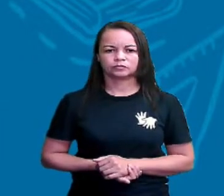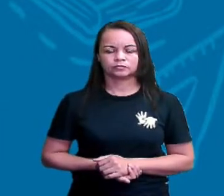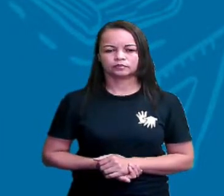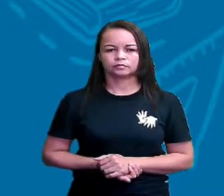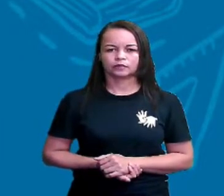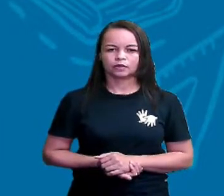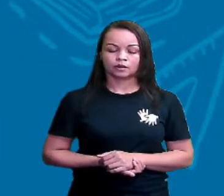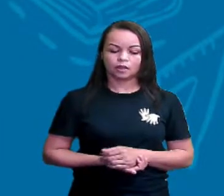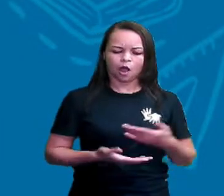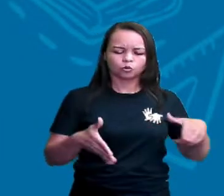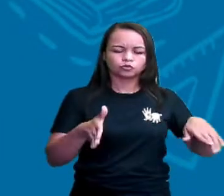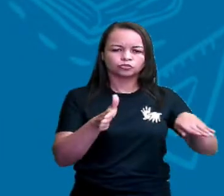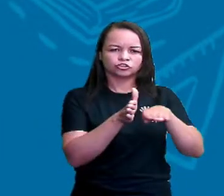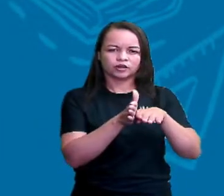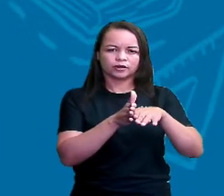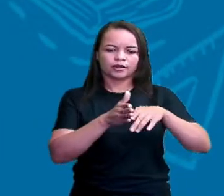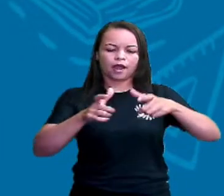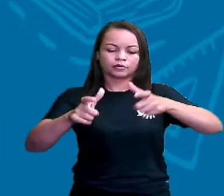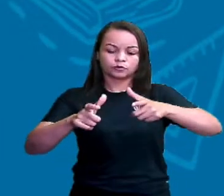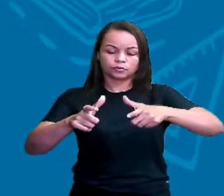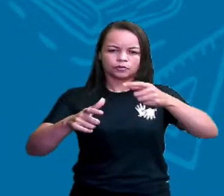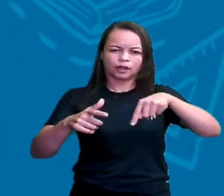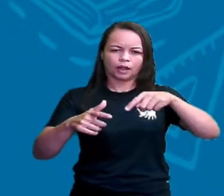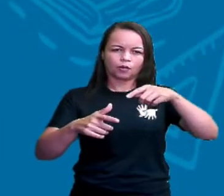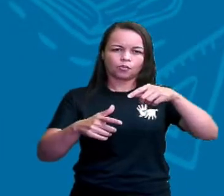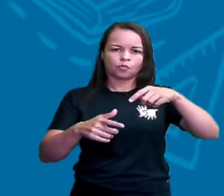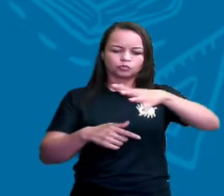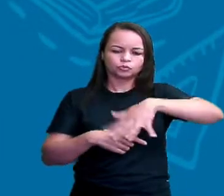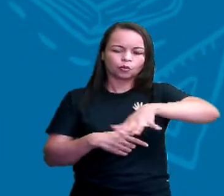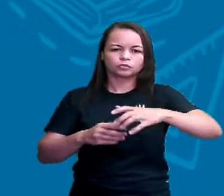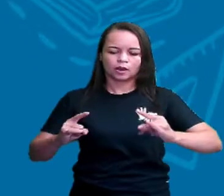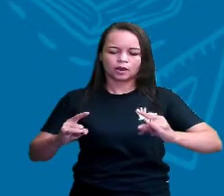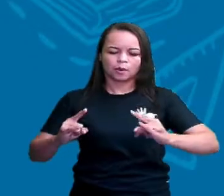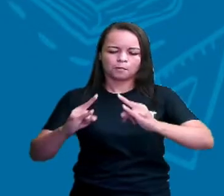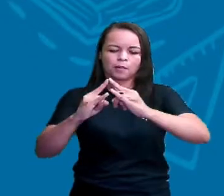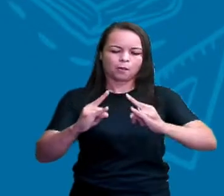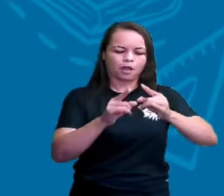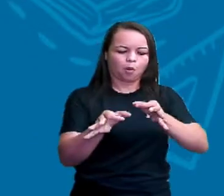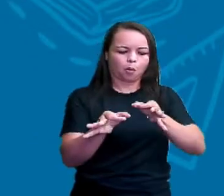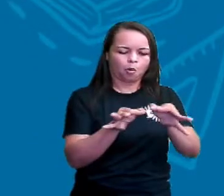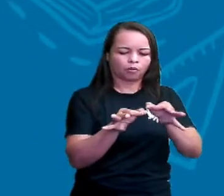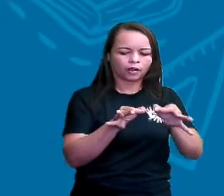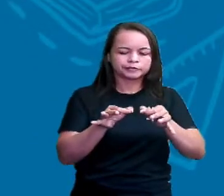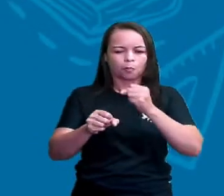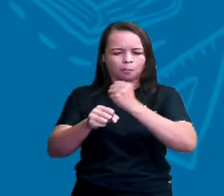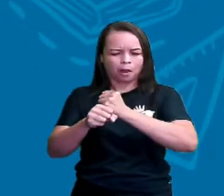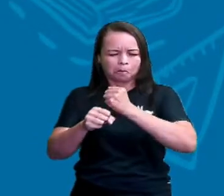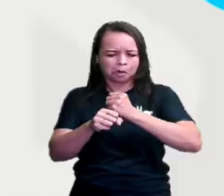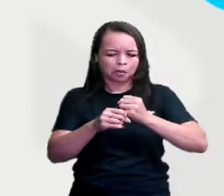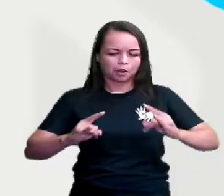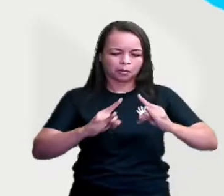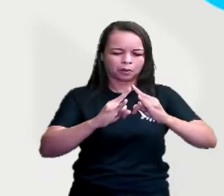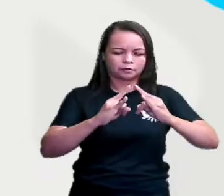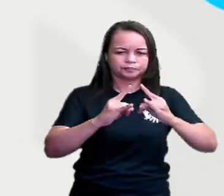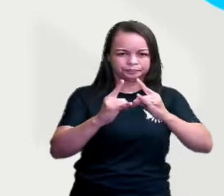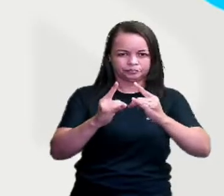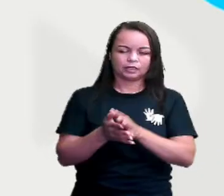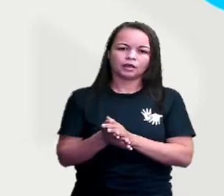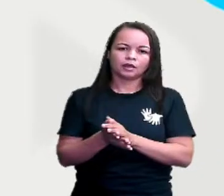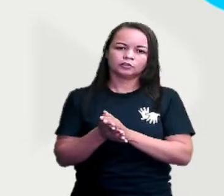sua barraca numa clareira à beira de um riacho. Durante o dia,